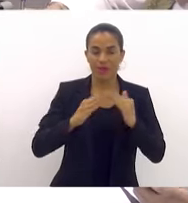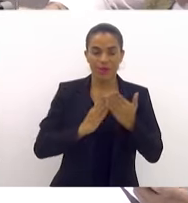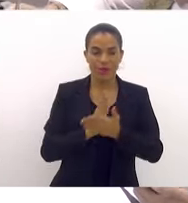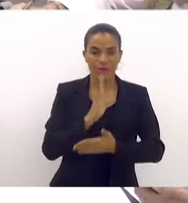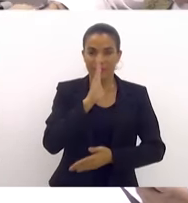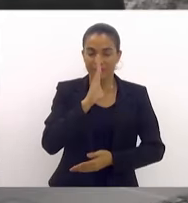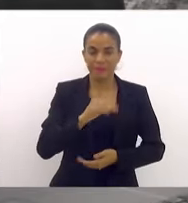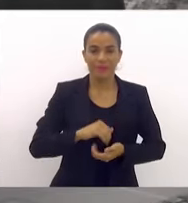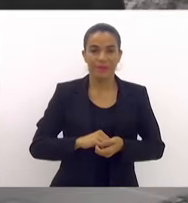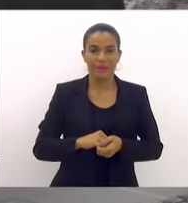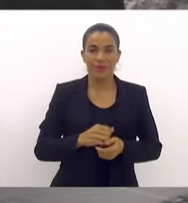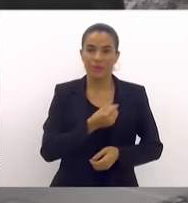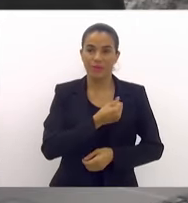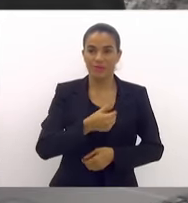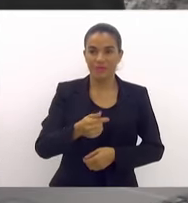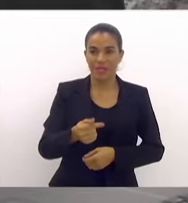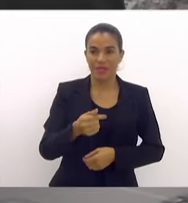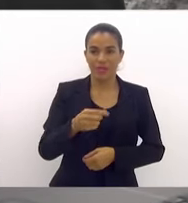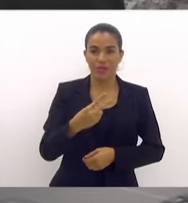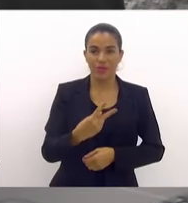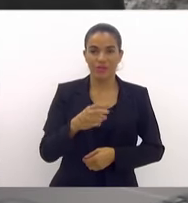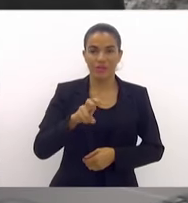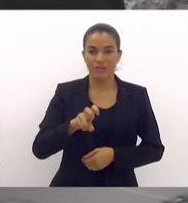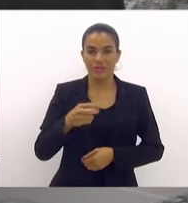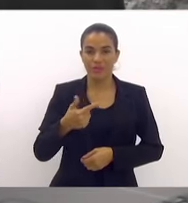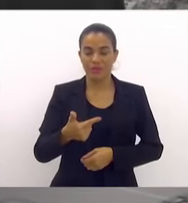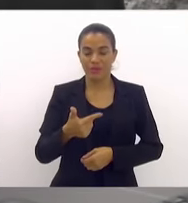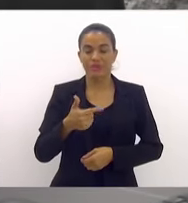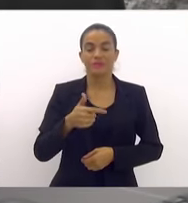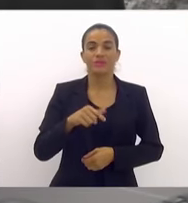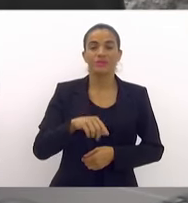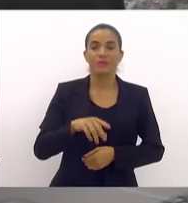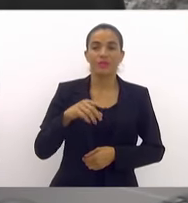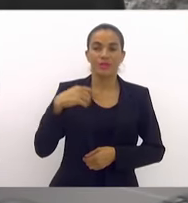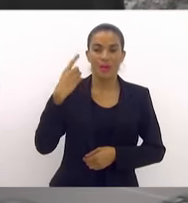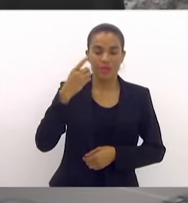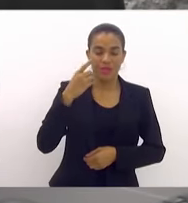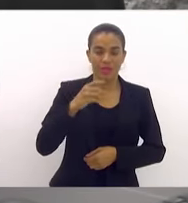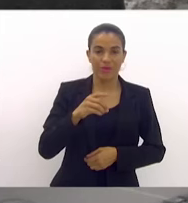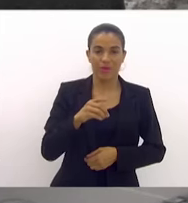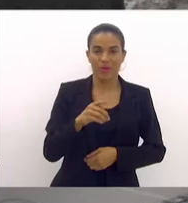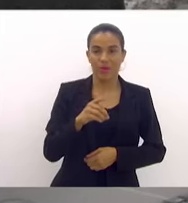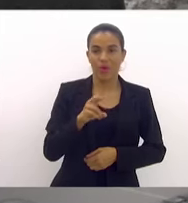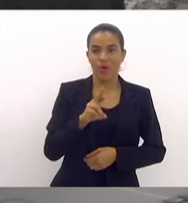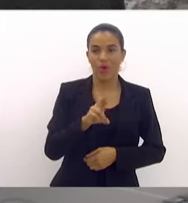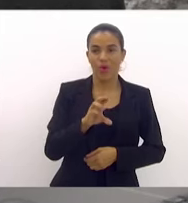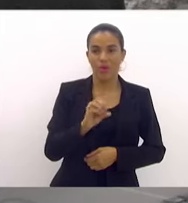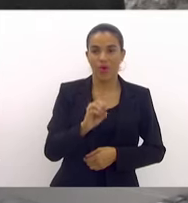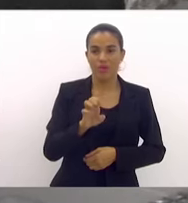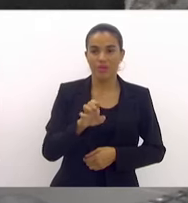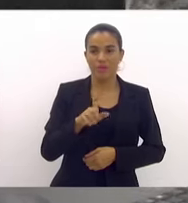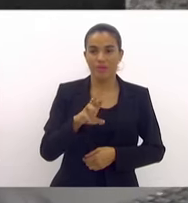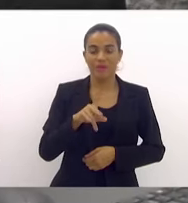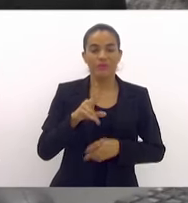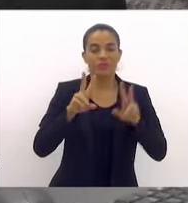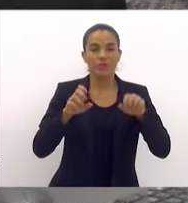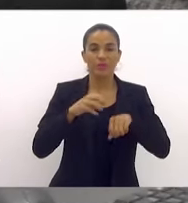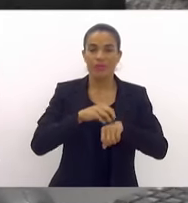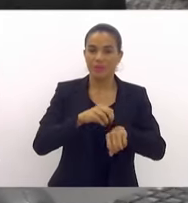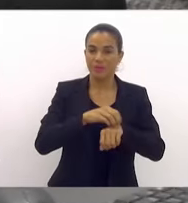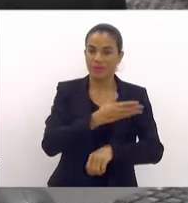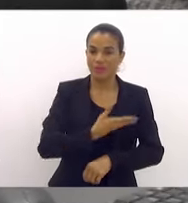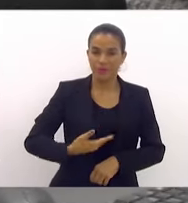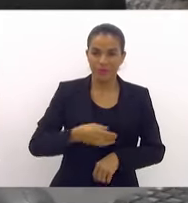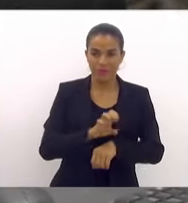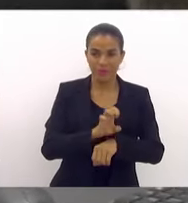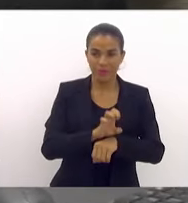aprovado. 7 da pauta, PL 252 de 23, de autoria do deputado Rosenberg Reis, que institui o serviço de transporte público